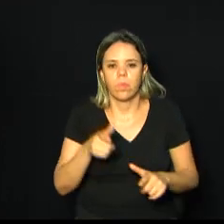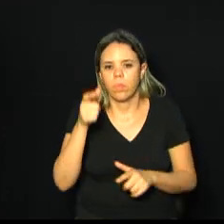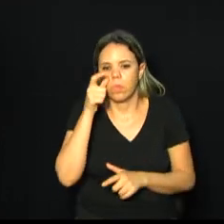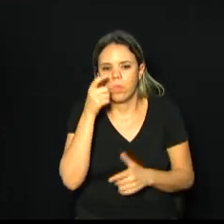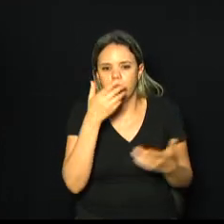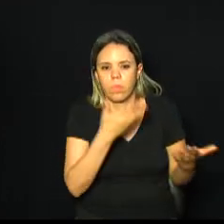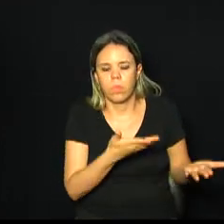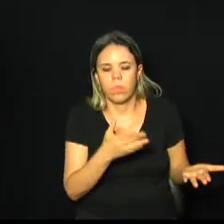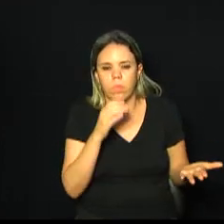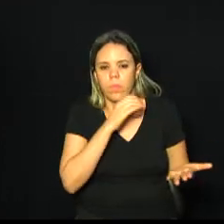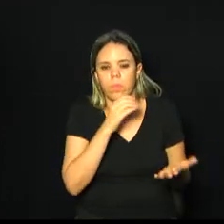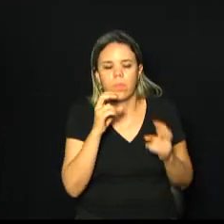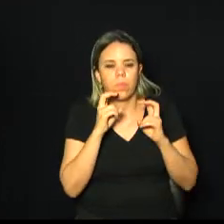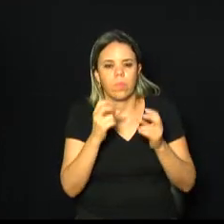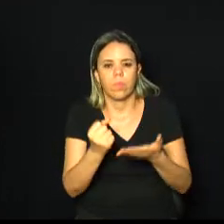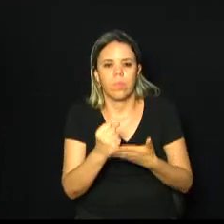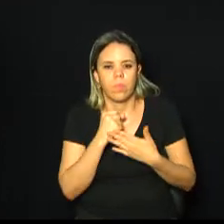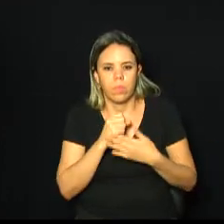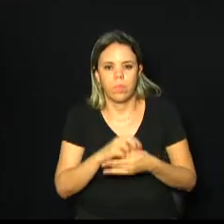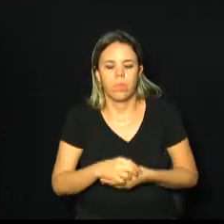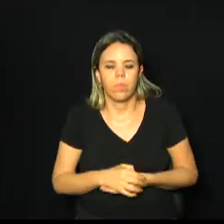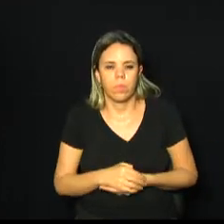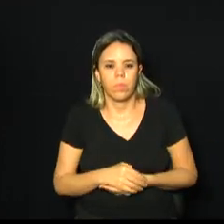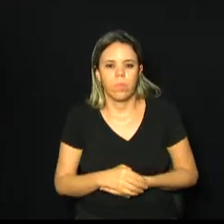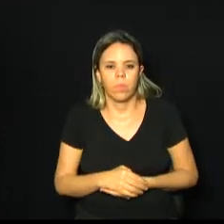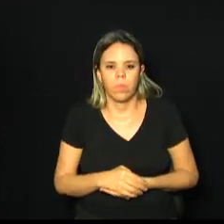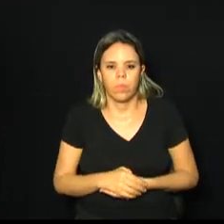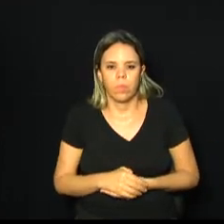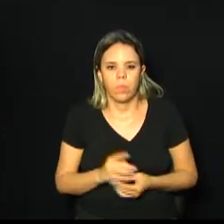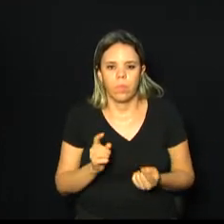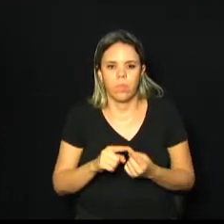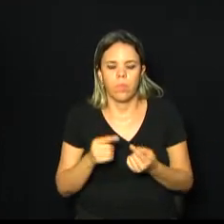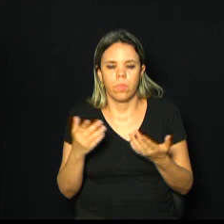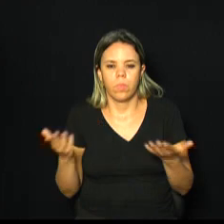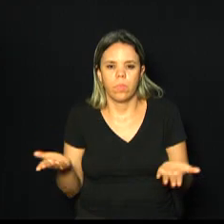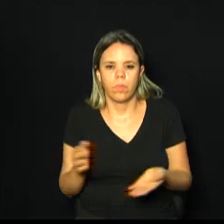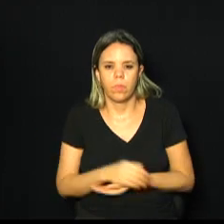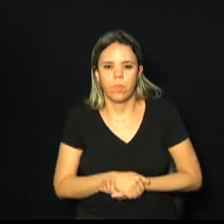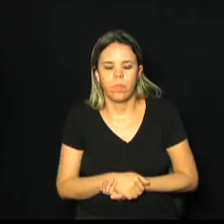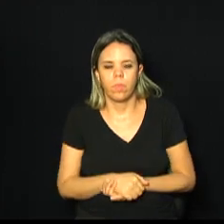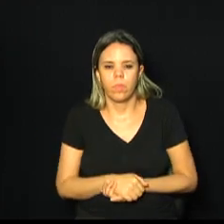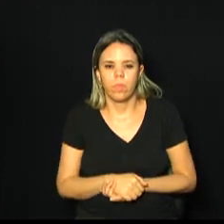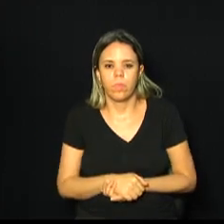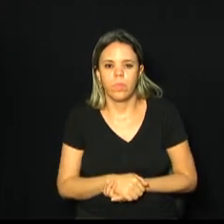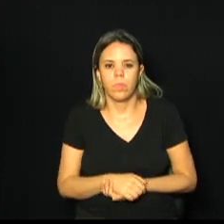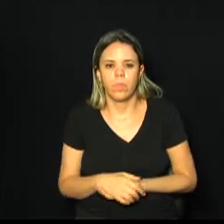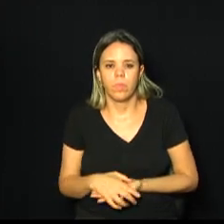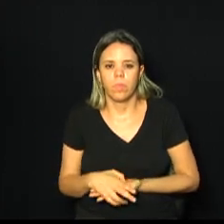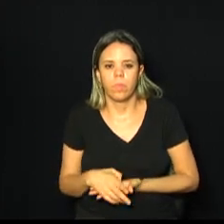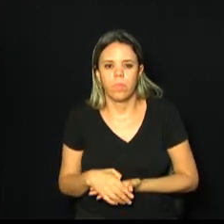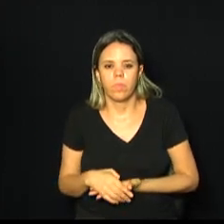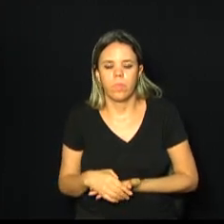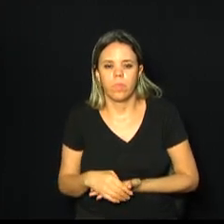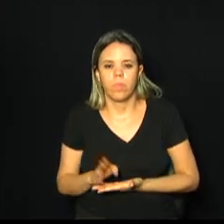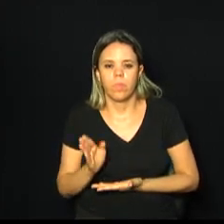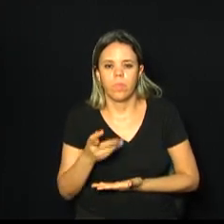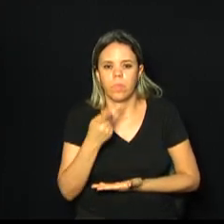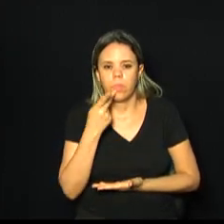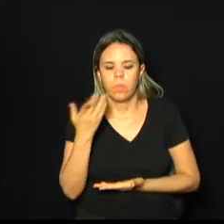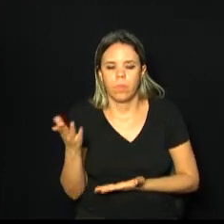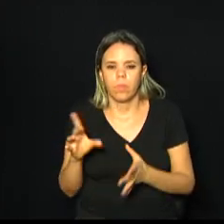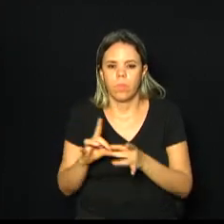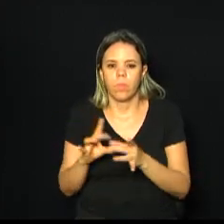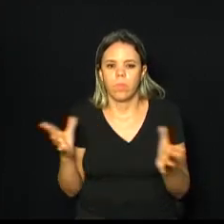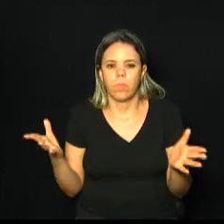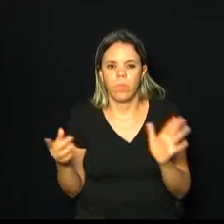fala, socorro, me ajuda. E essa é a missão de vocês. Tá bom? Aqui eu vou já deixar